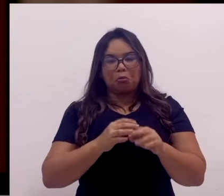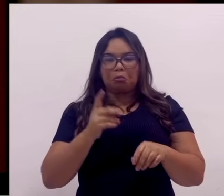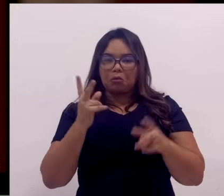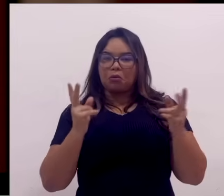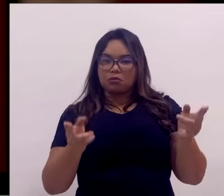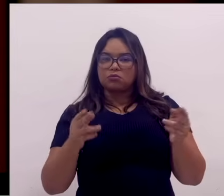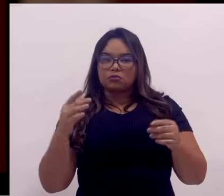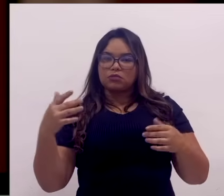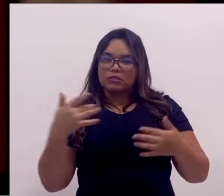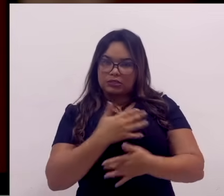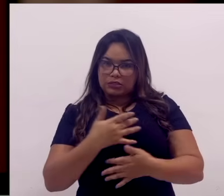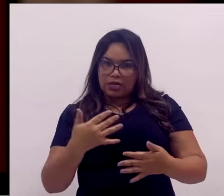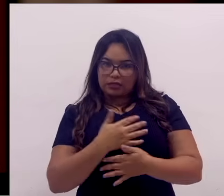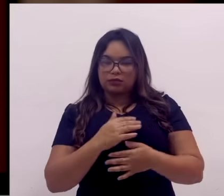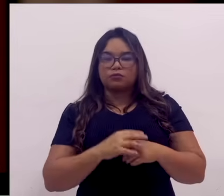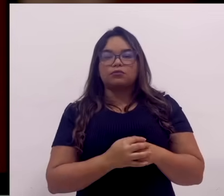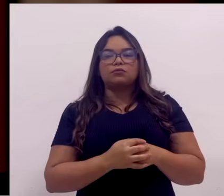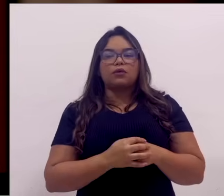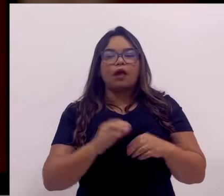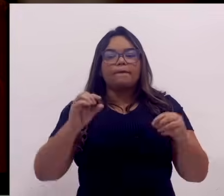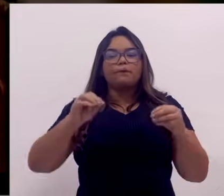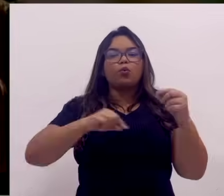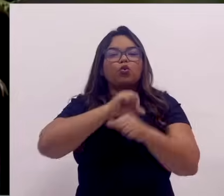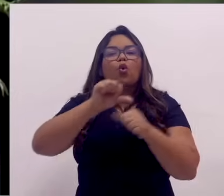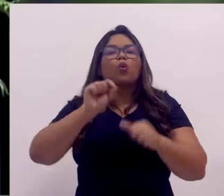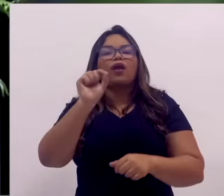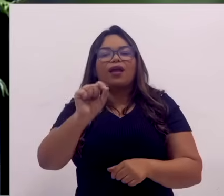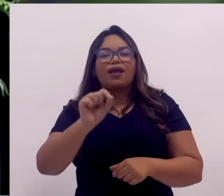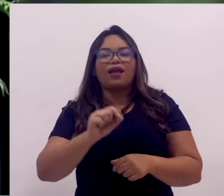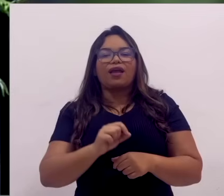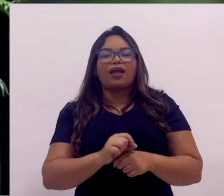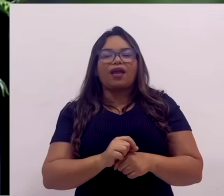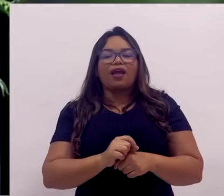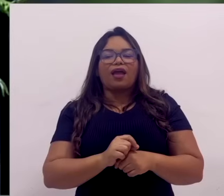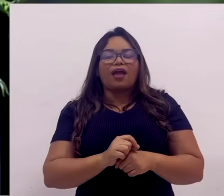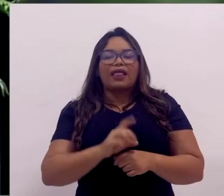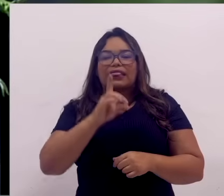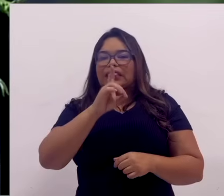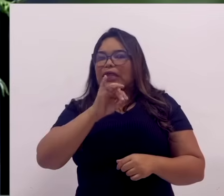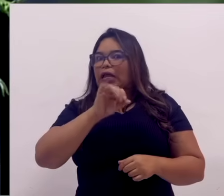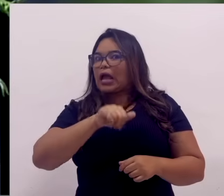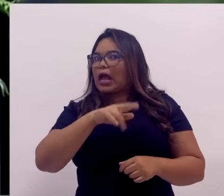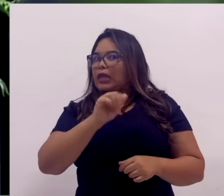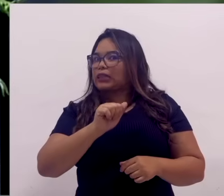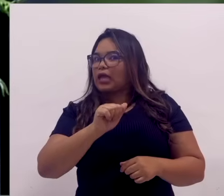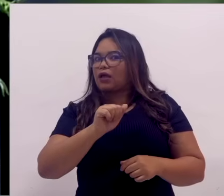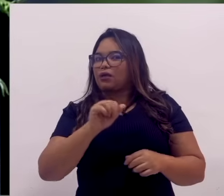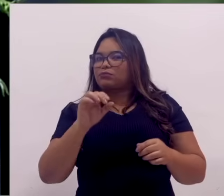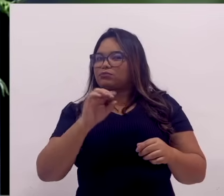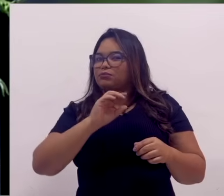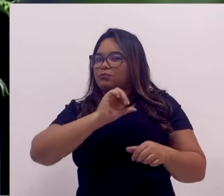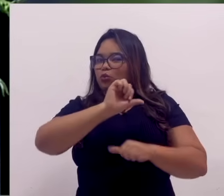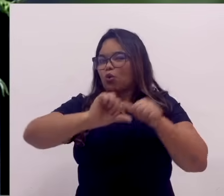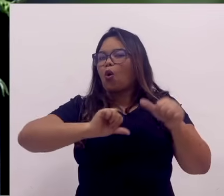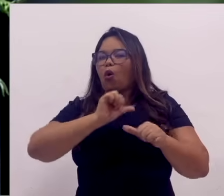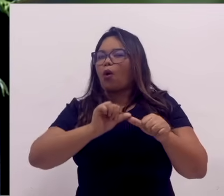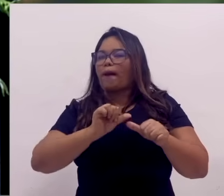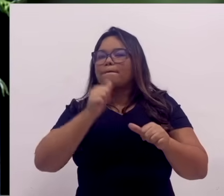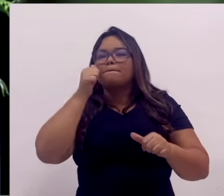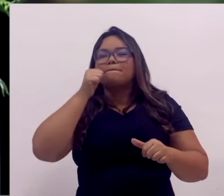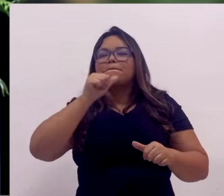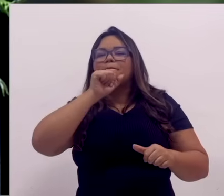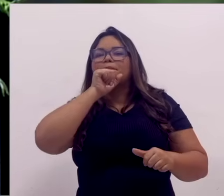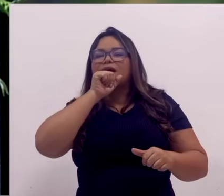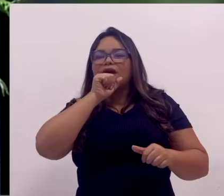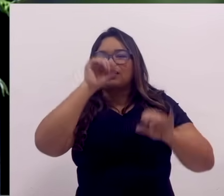E ali o título de Mãe de Deus foi dado a Maria. Portanto, há correlações interessantes com